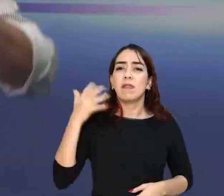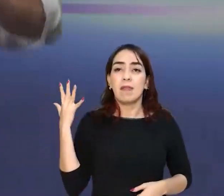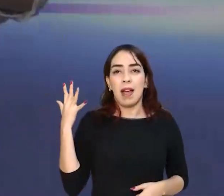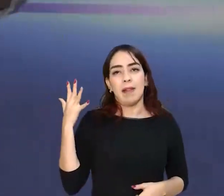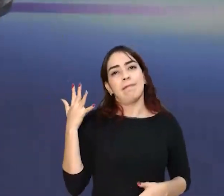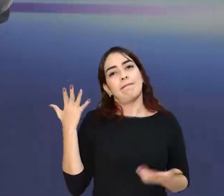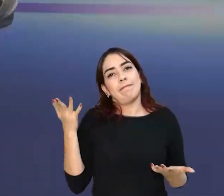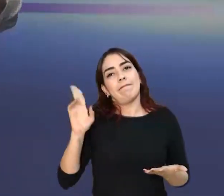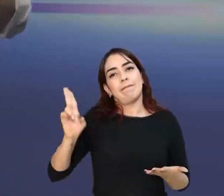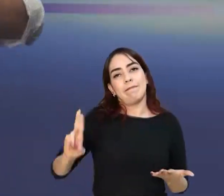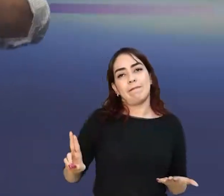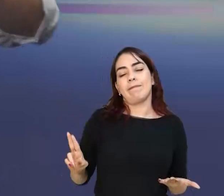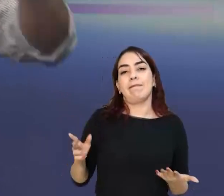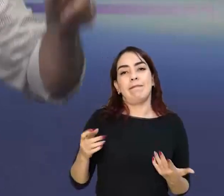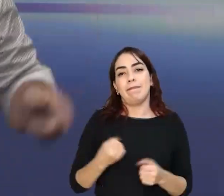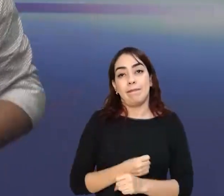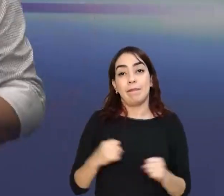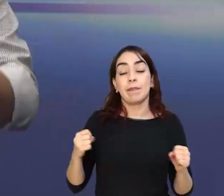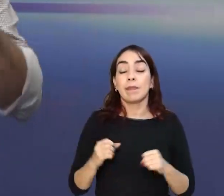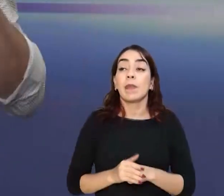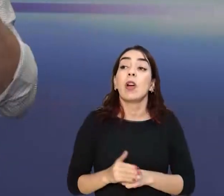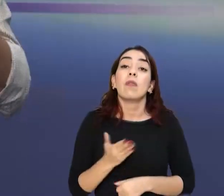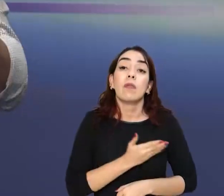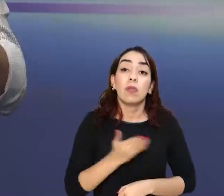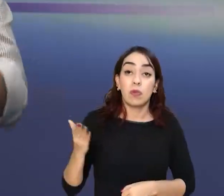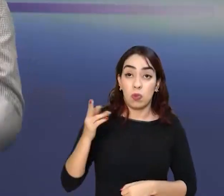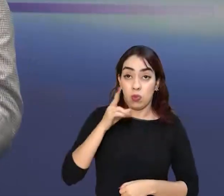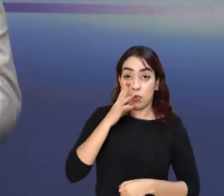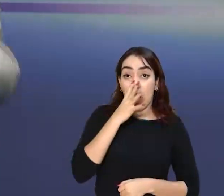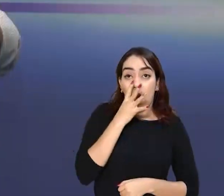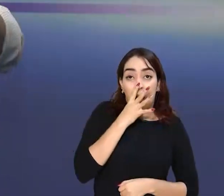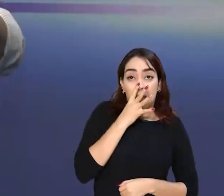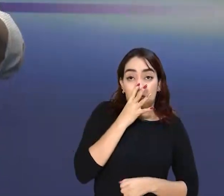Estamos ligados lá, galera. Vocês que estão ligados toda